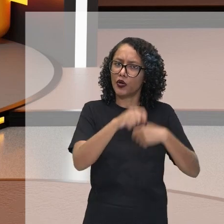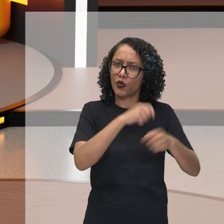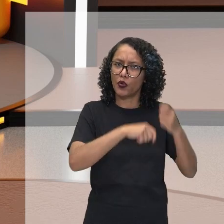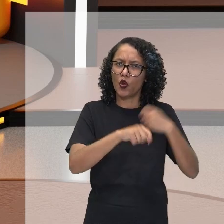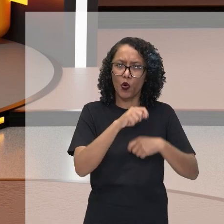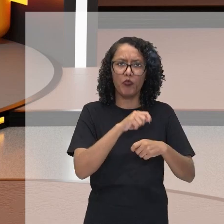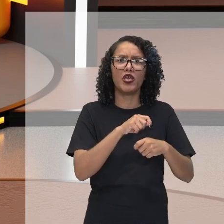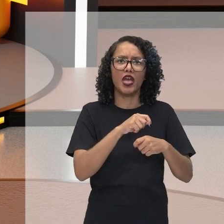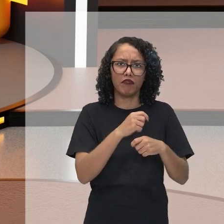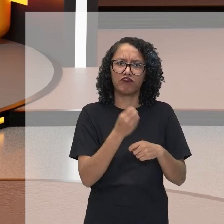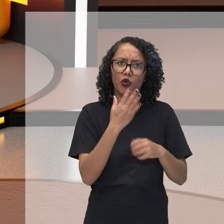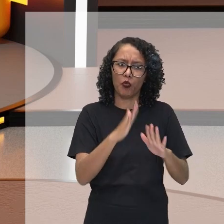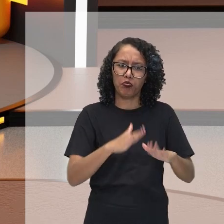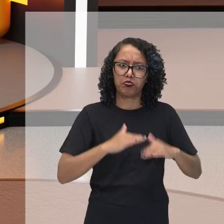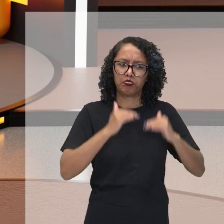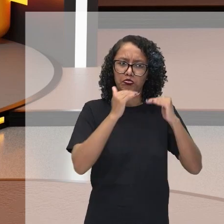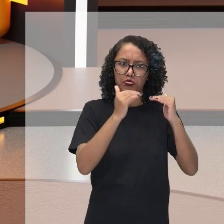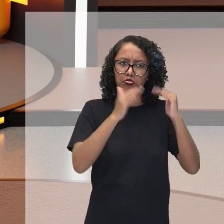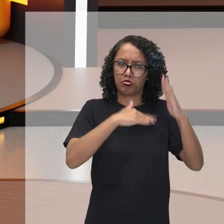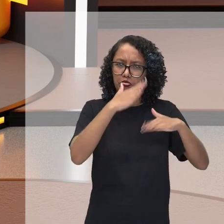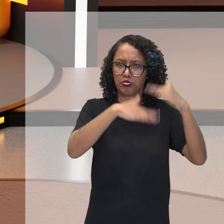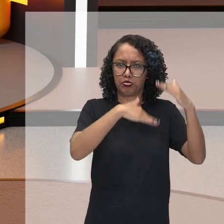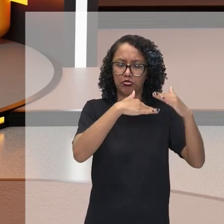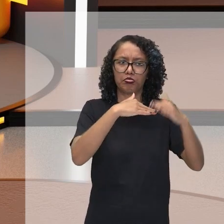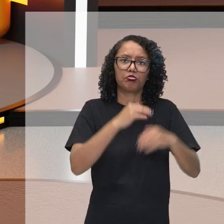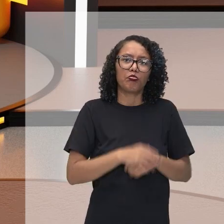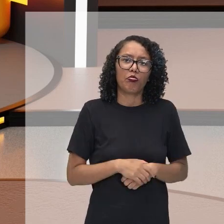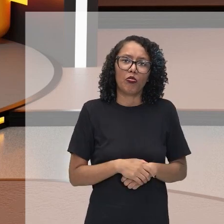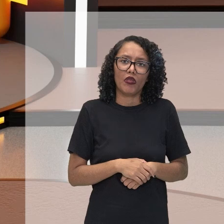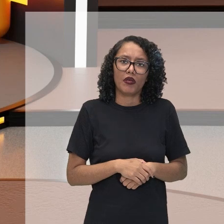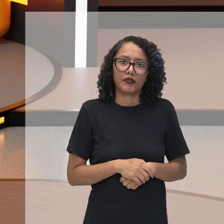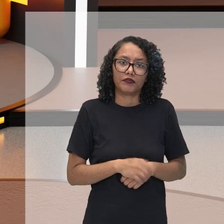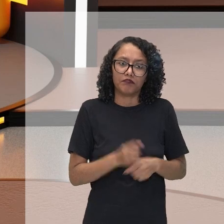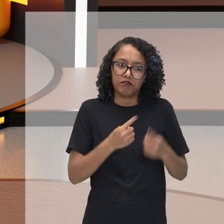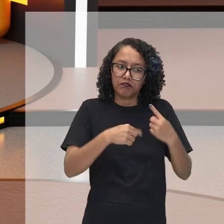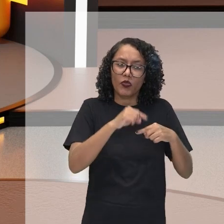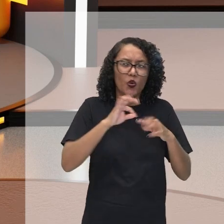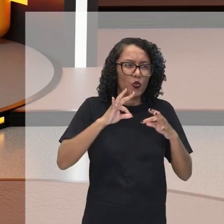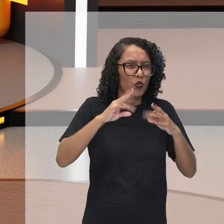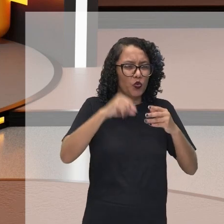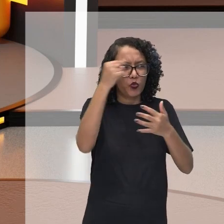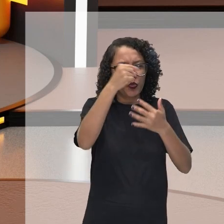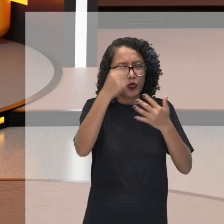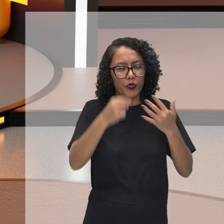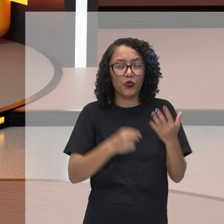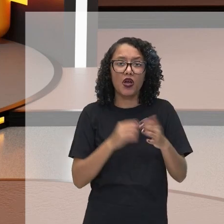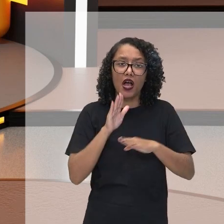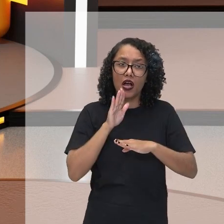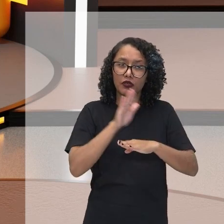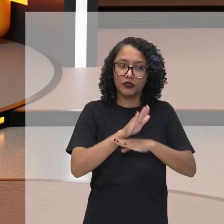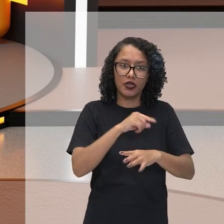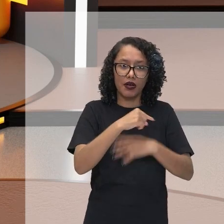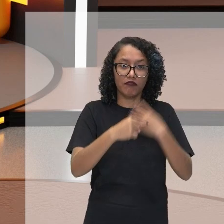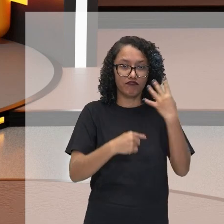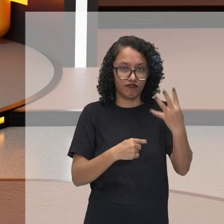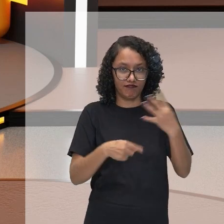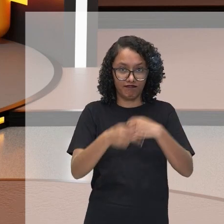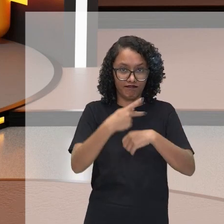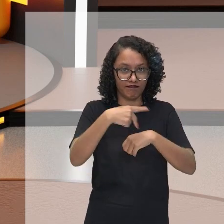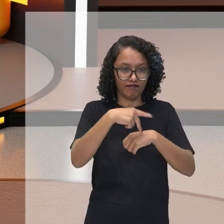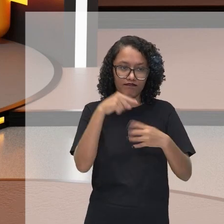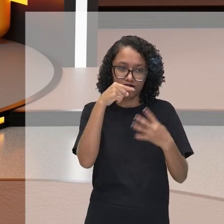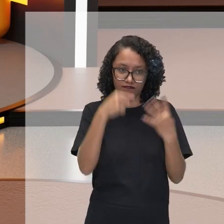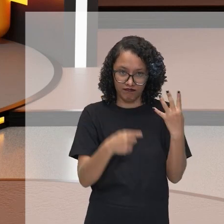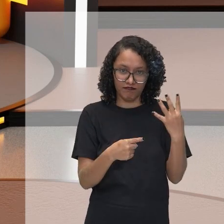tá? Então, a gente observa que tudo isso vai ajudar cada vez mais esses 4 países. E algumas